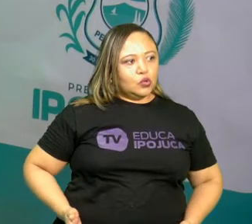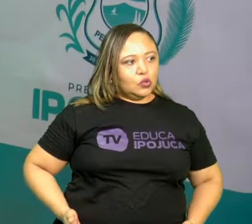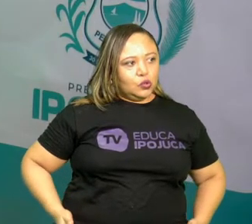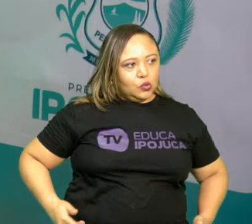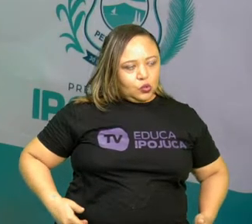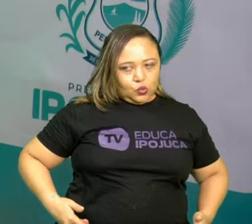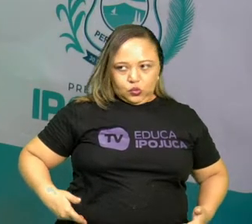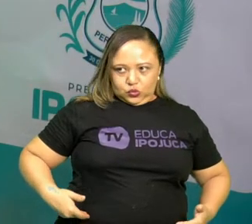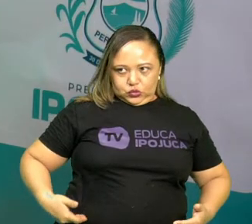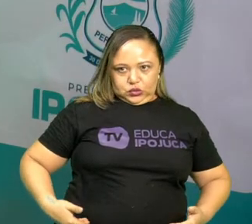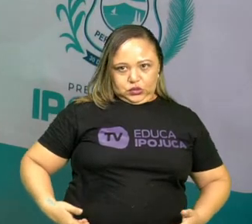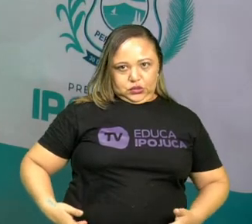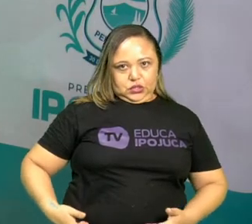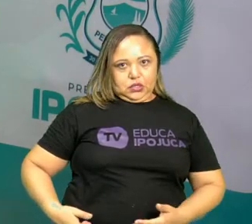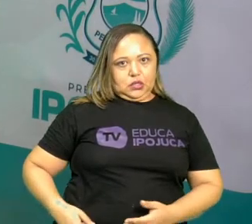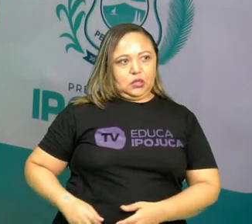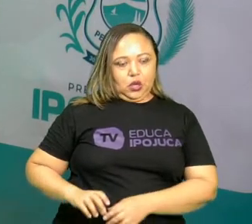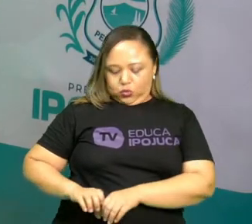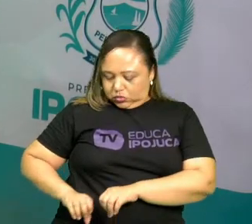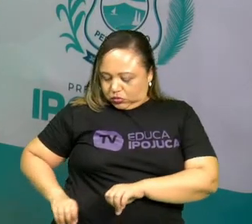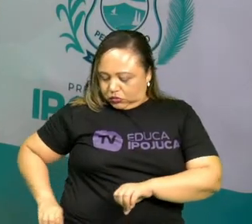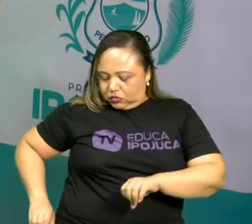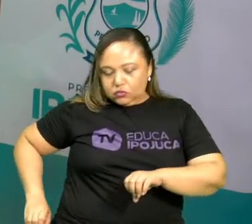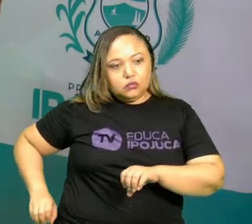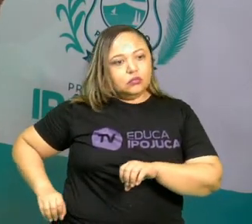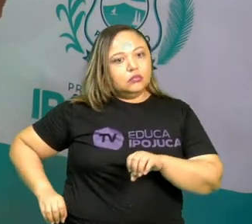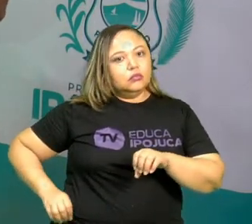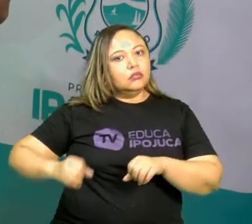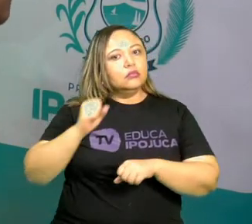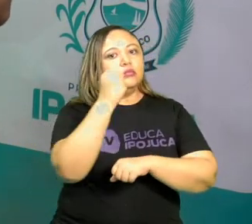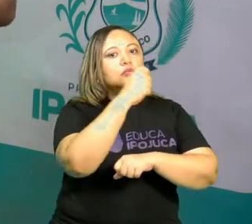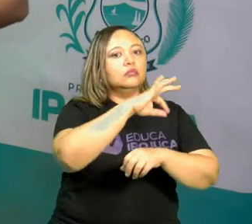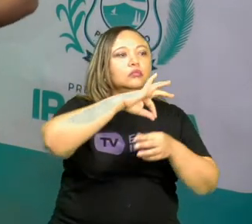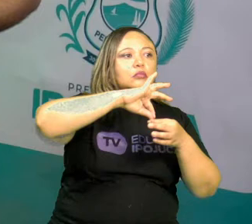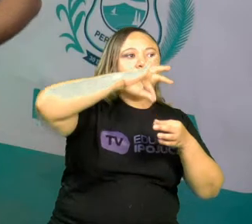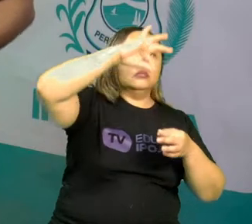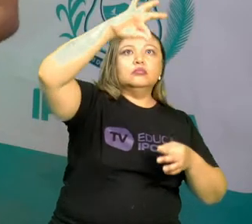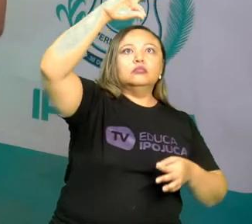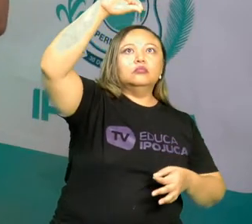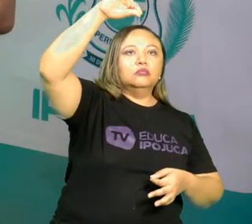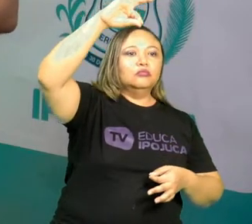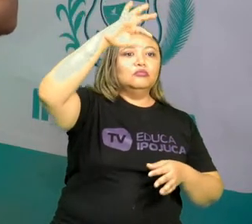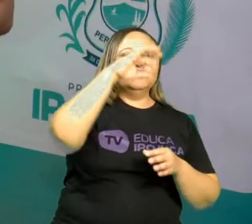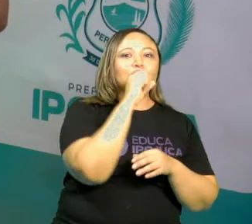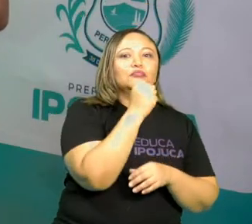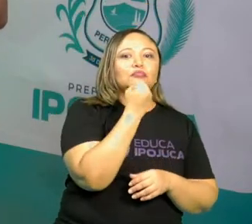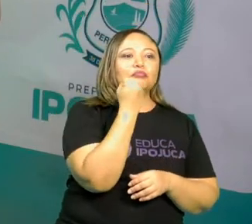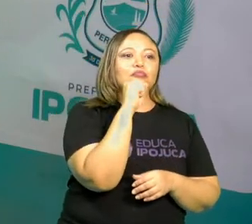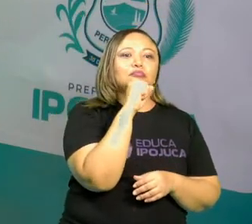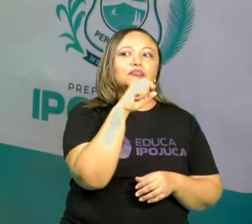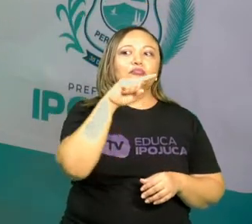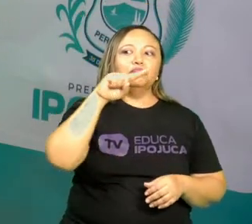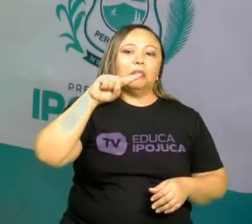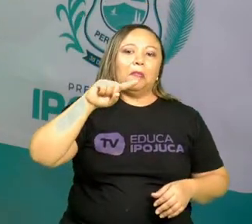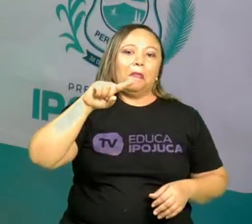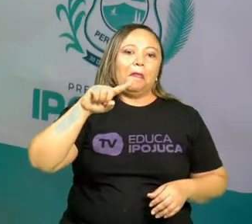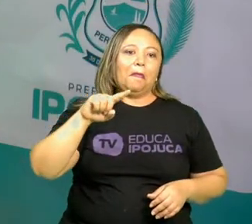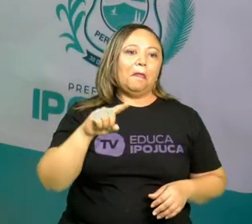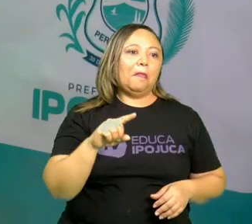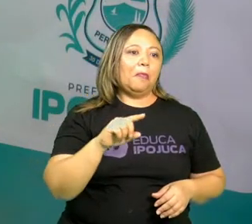delgado e o grosso é um tubo com cerca de oito metros, eita, olha! Por isso que ele fica todo